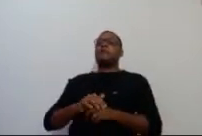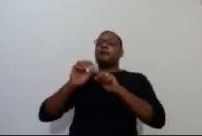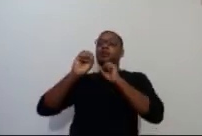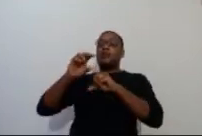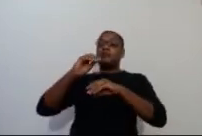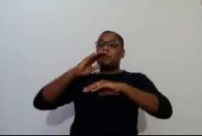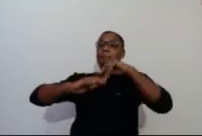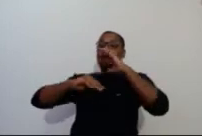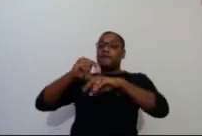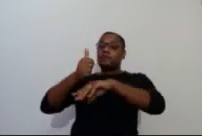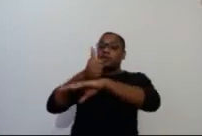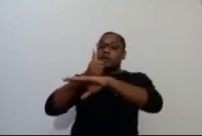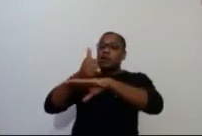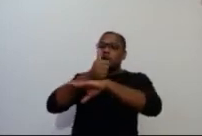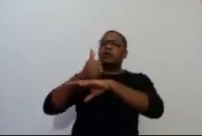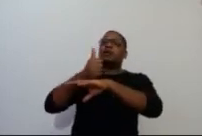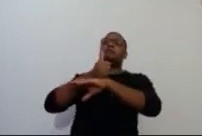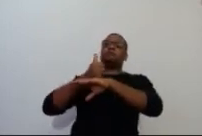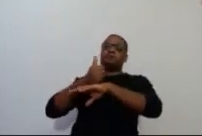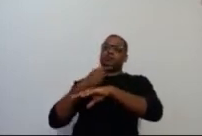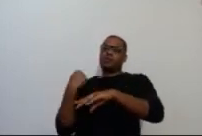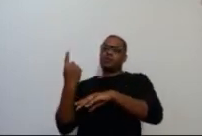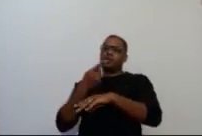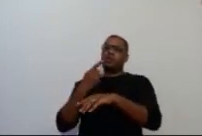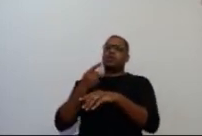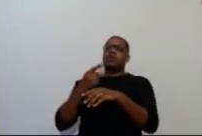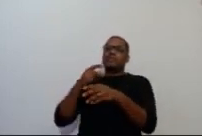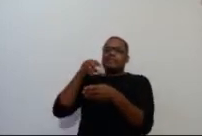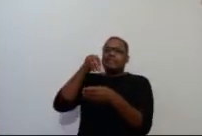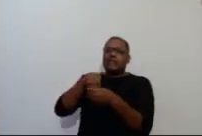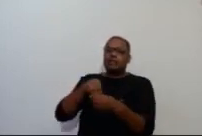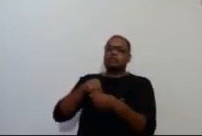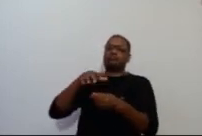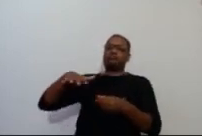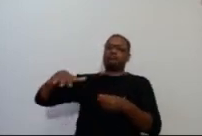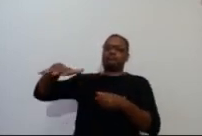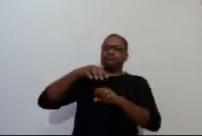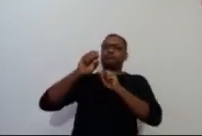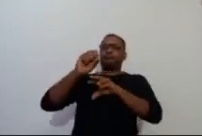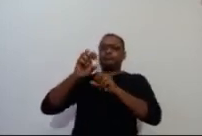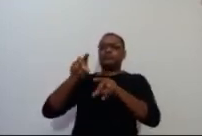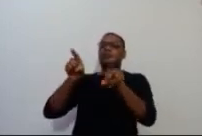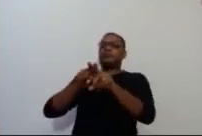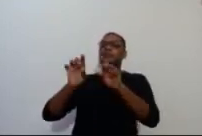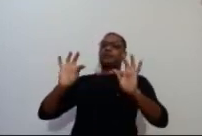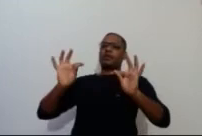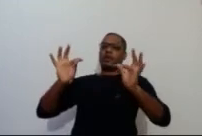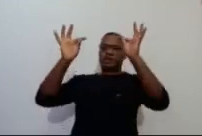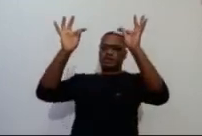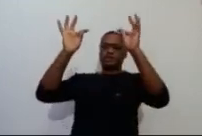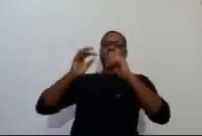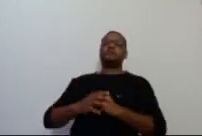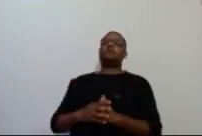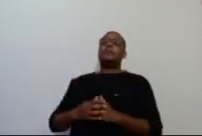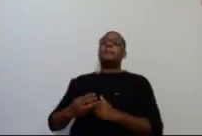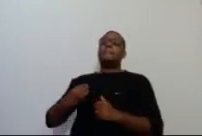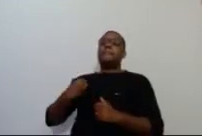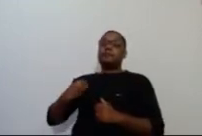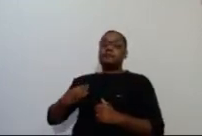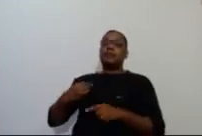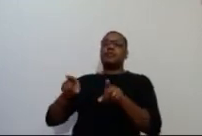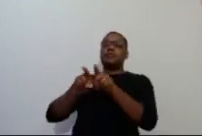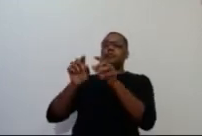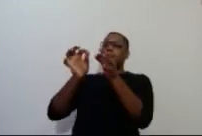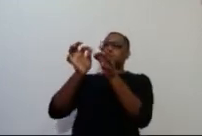profissional, nós atuamos no campo da educação profissional e tecnológica. O presencial e a distância são